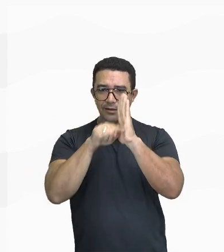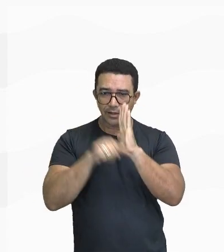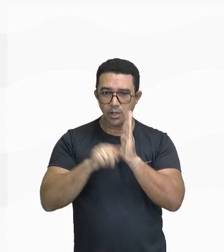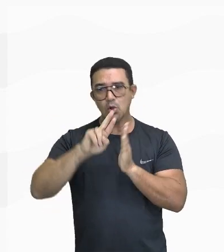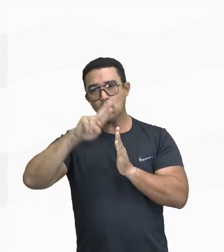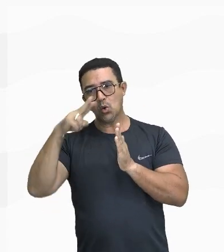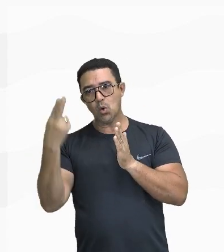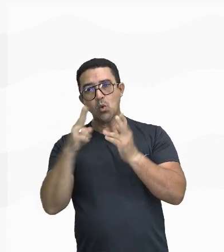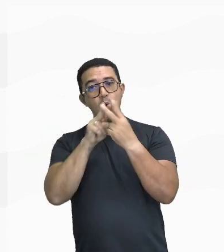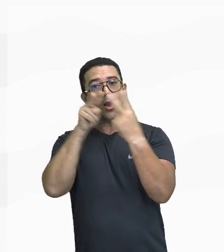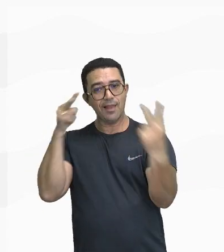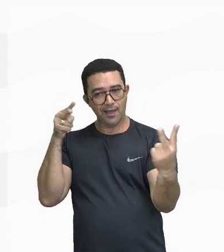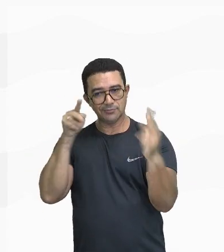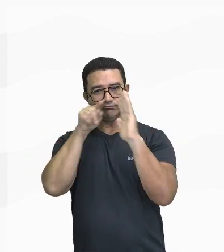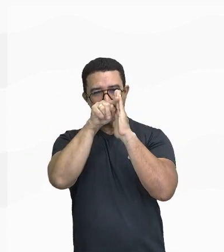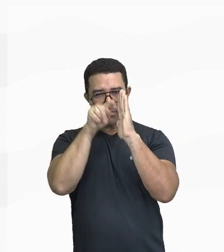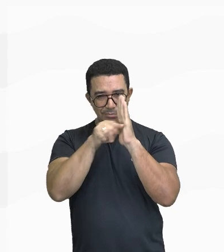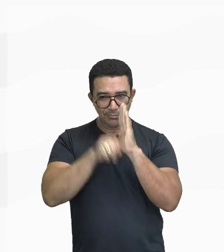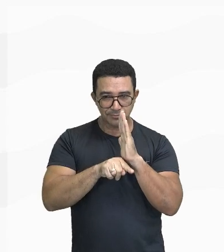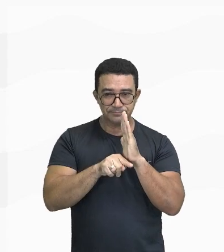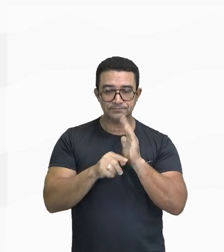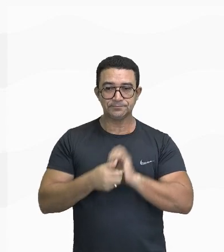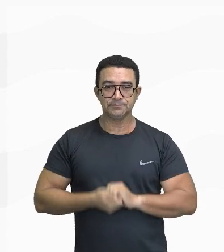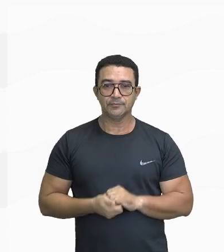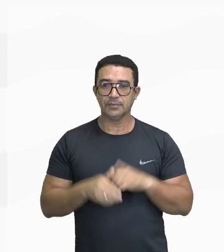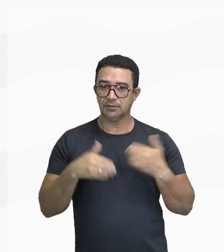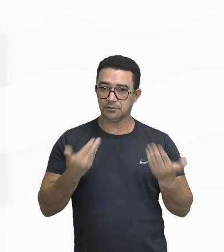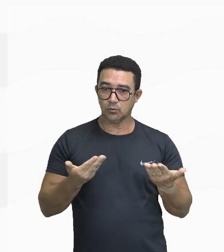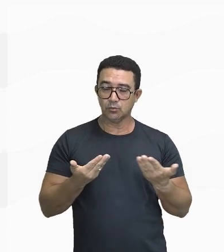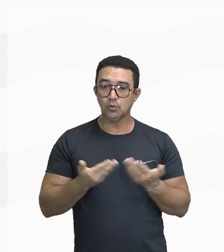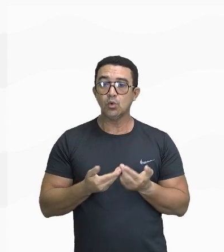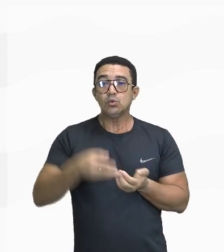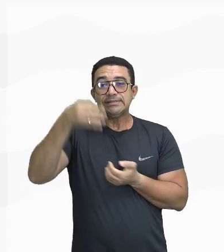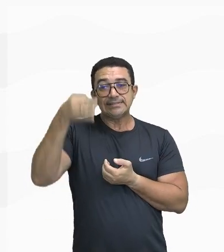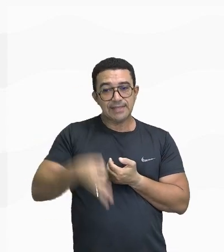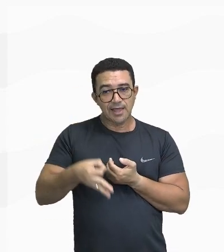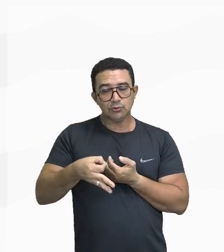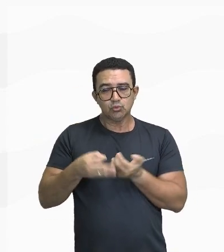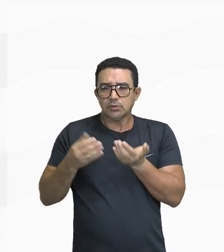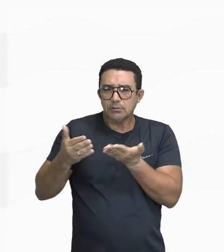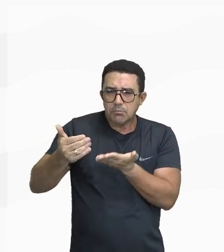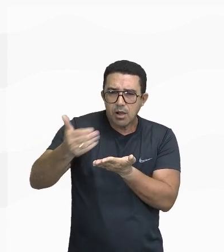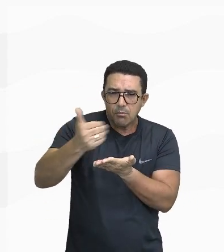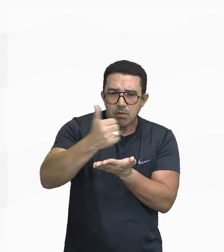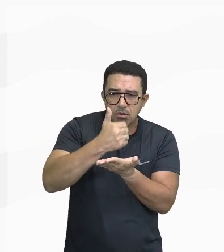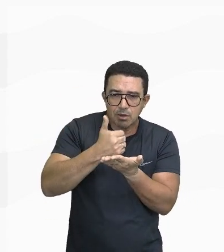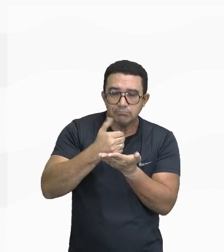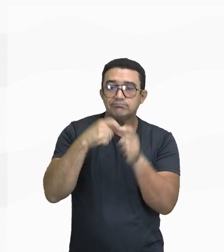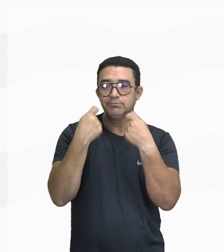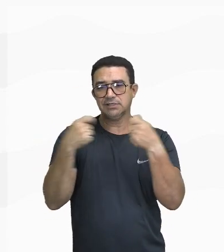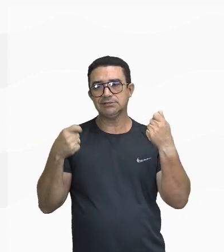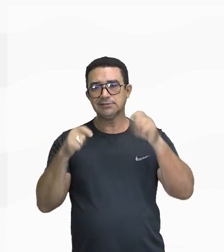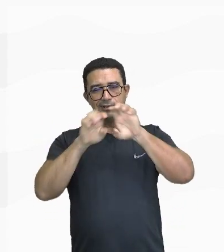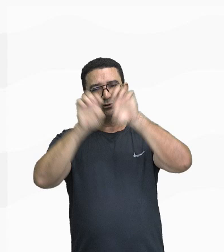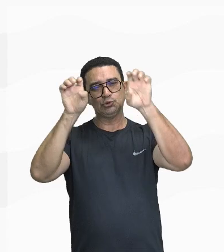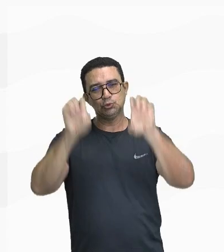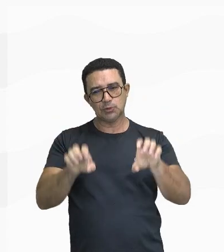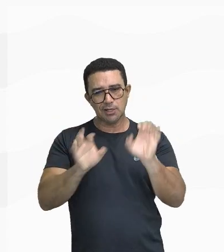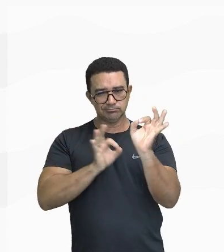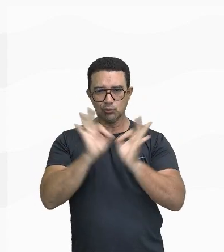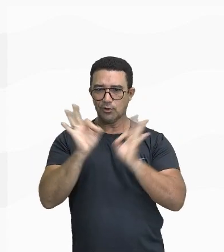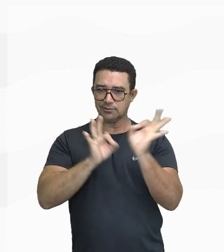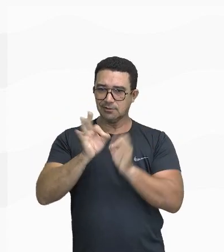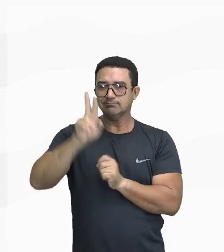formulários online. E nesse caso, o ideal é que os dados sejam bem estruturados e organizados